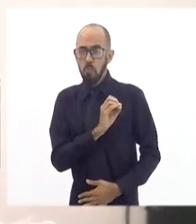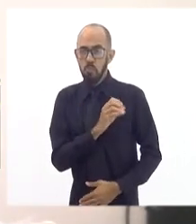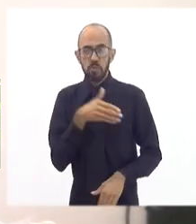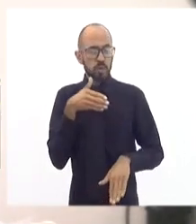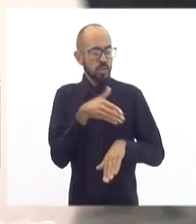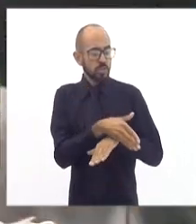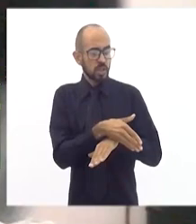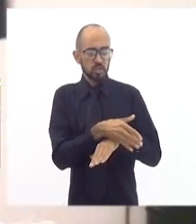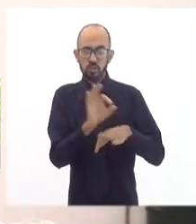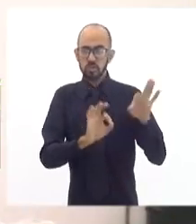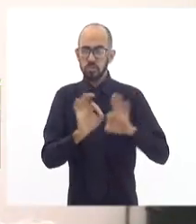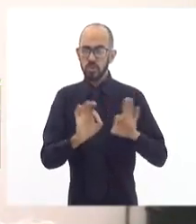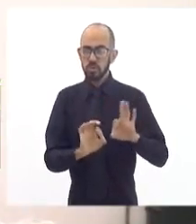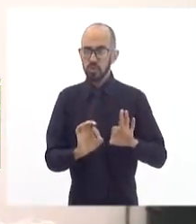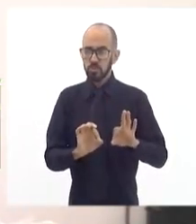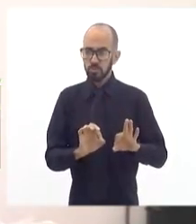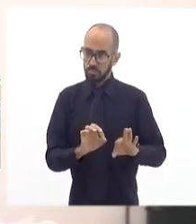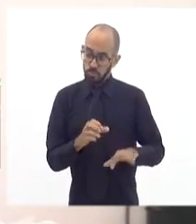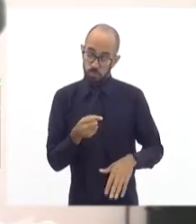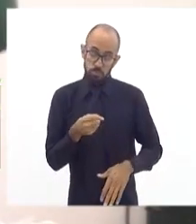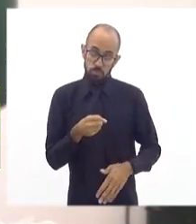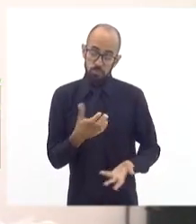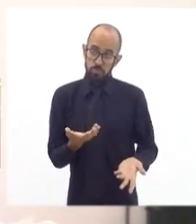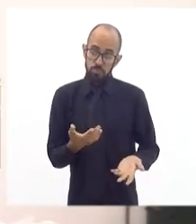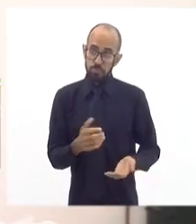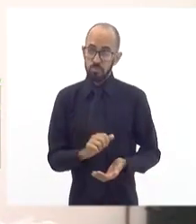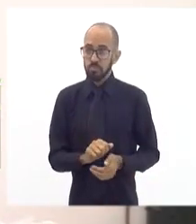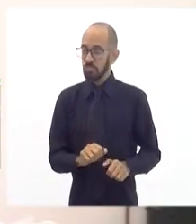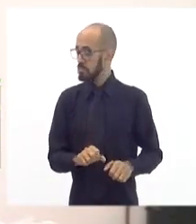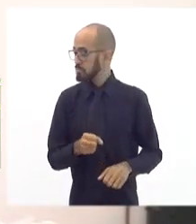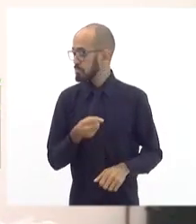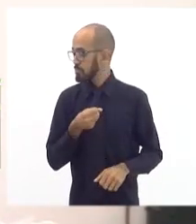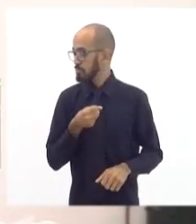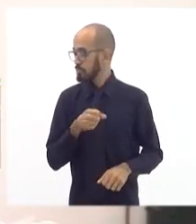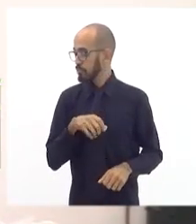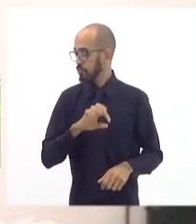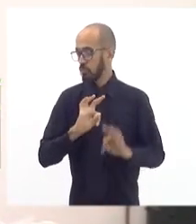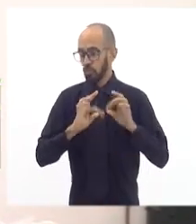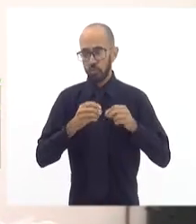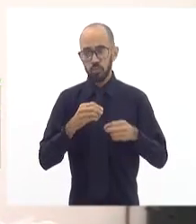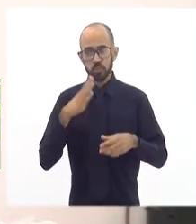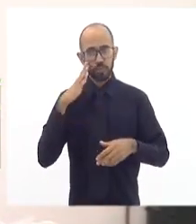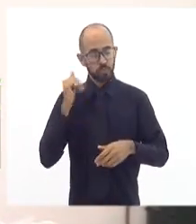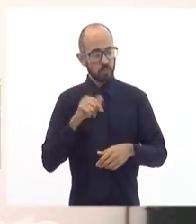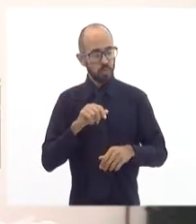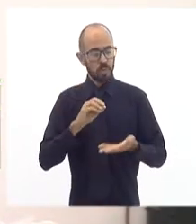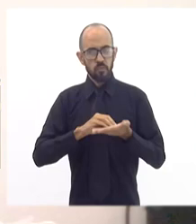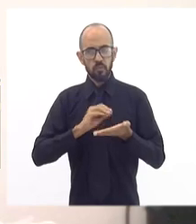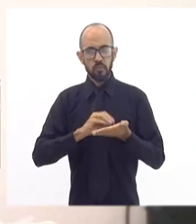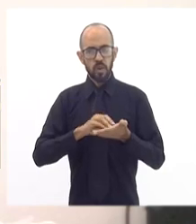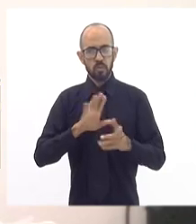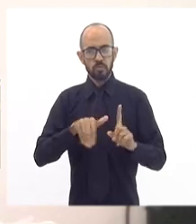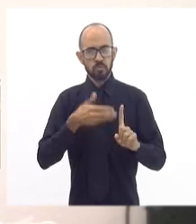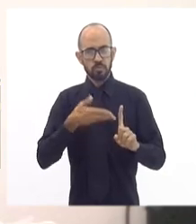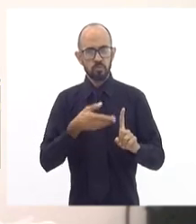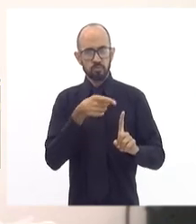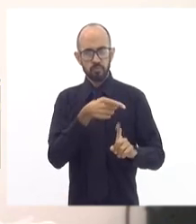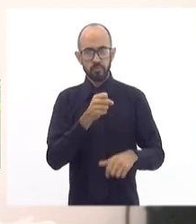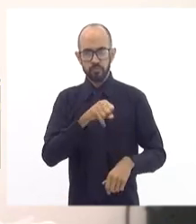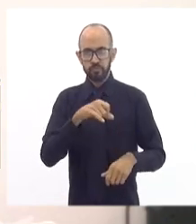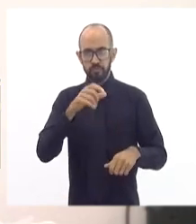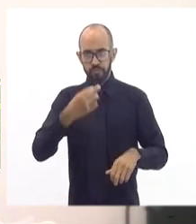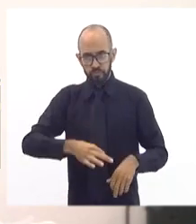acesso a esse projeto Então se Evidente todo mundo sabe é um desconhecimento de quem tá falando se é o se não é